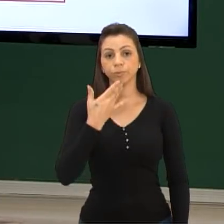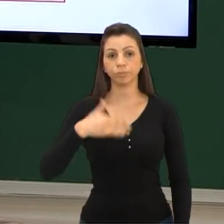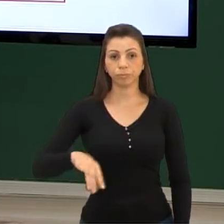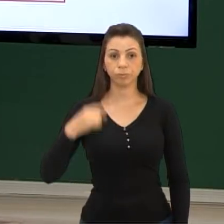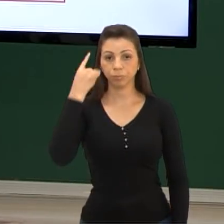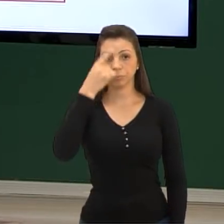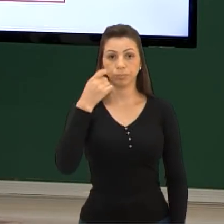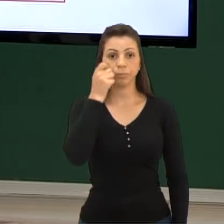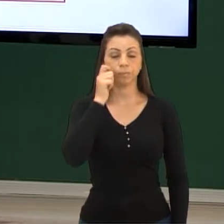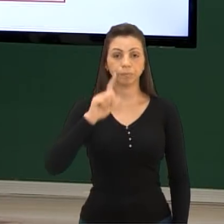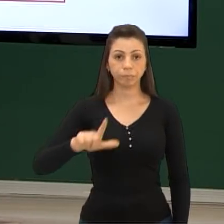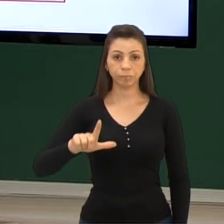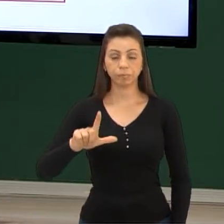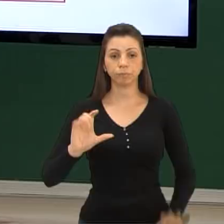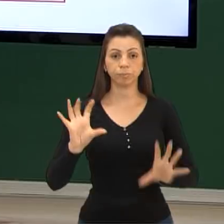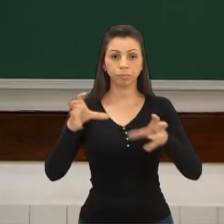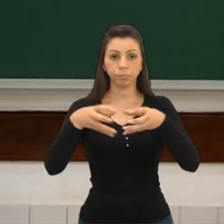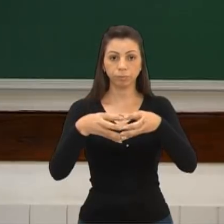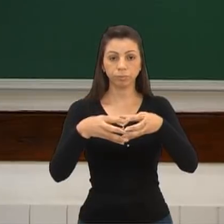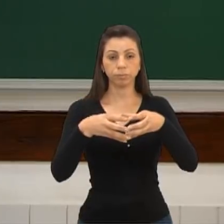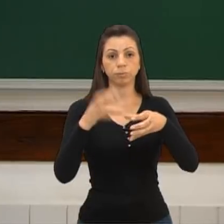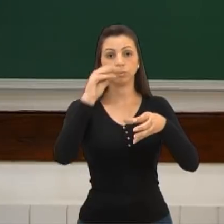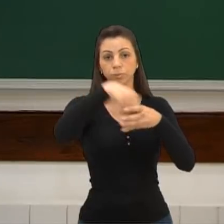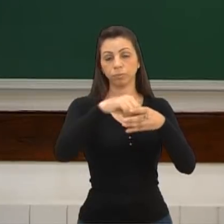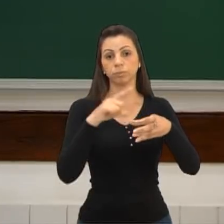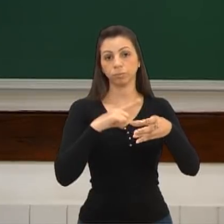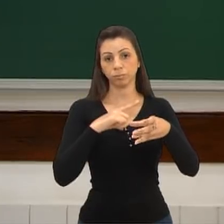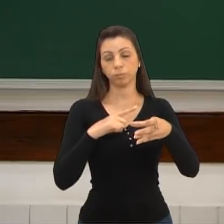olhos azuis nessa comunidade.